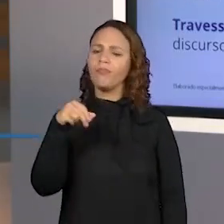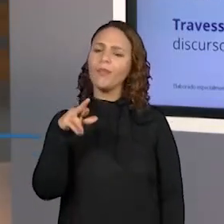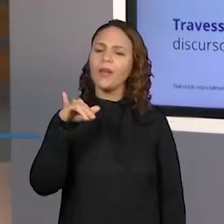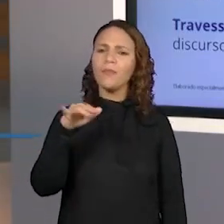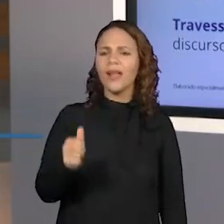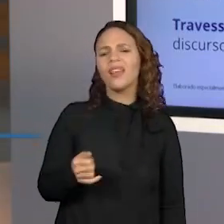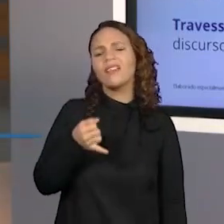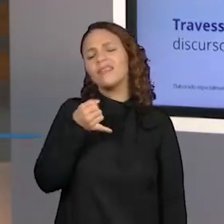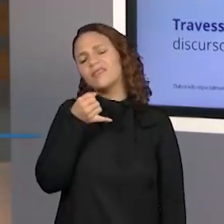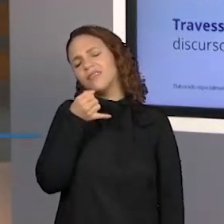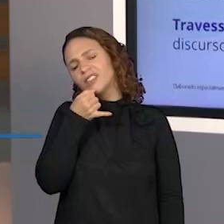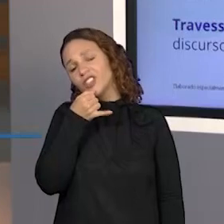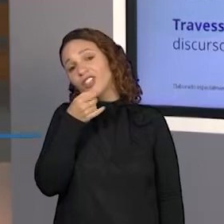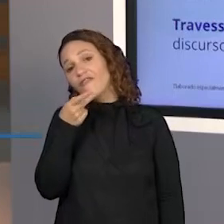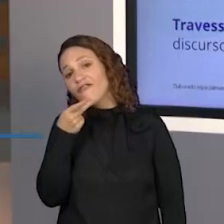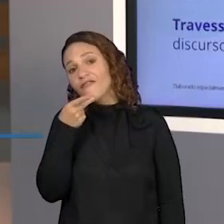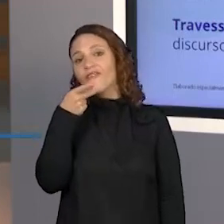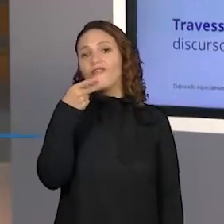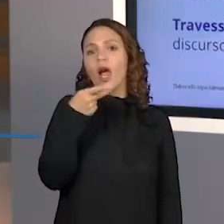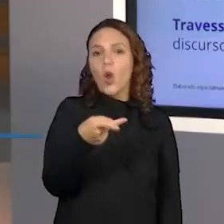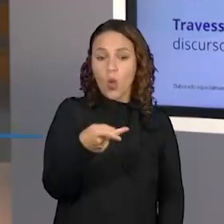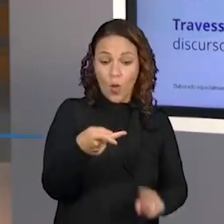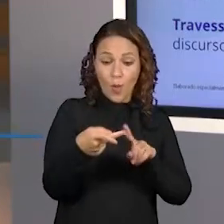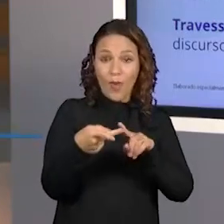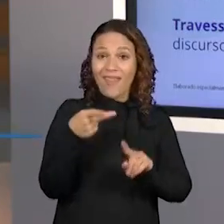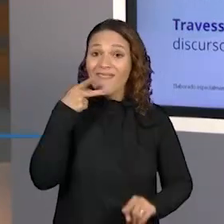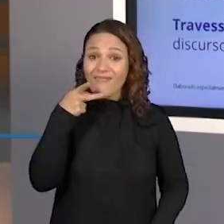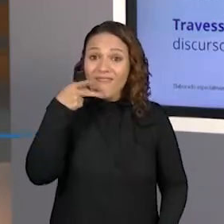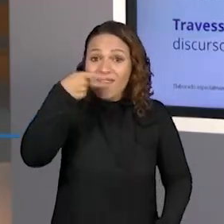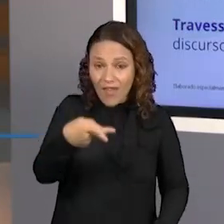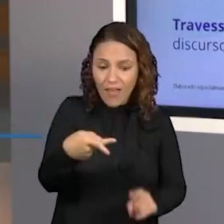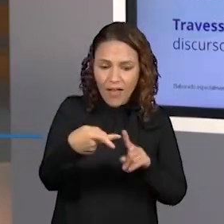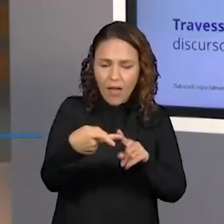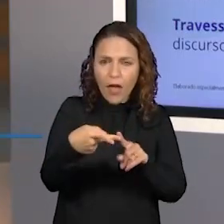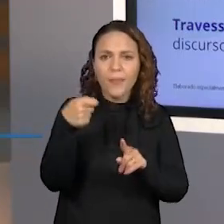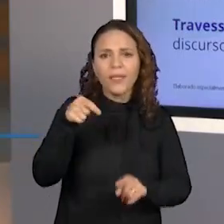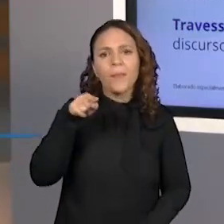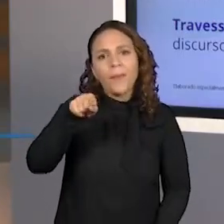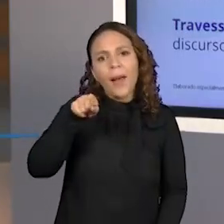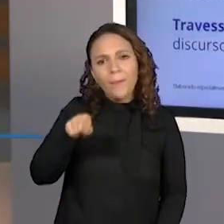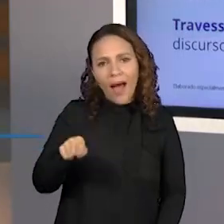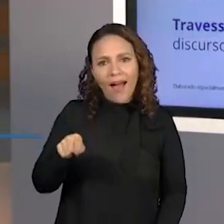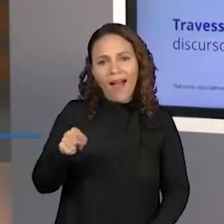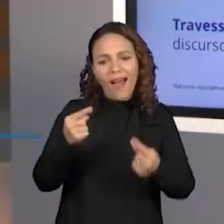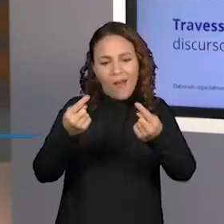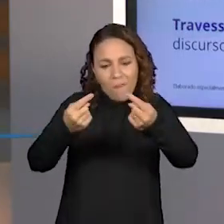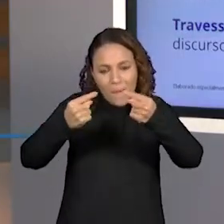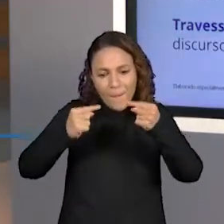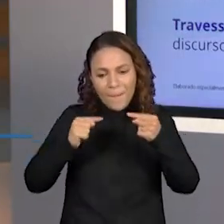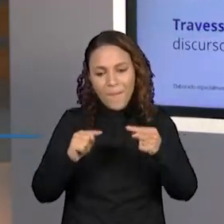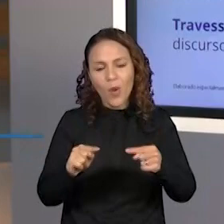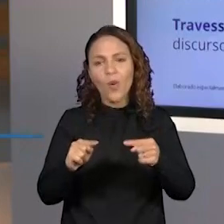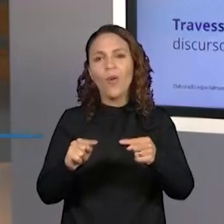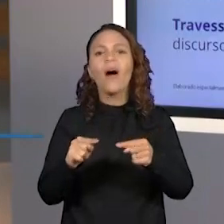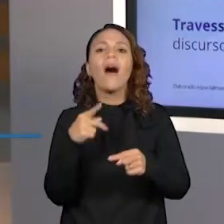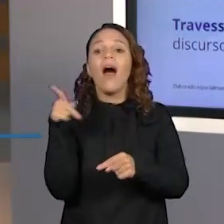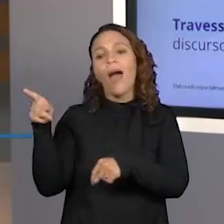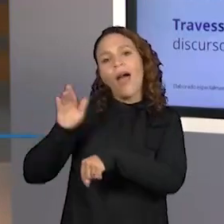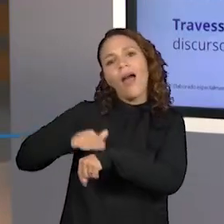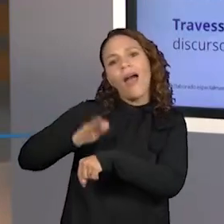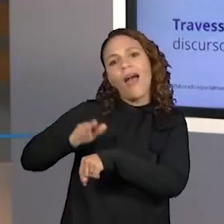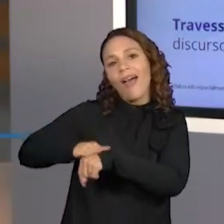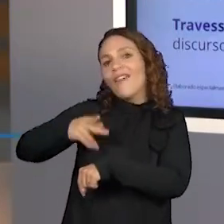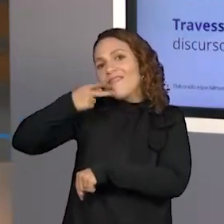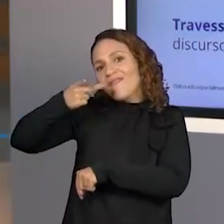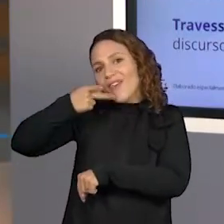e disse. 2 pontos. Muito bem? Então, toda vez que o personagem no